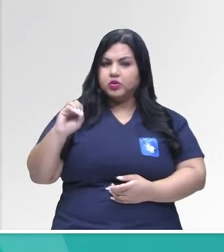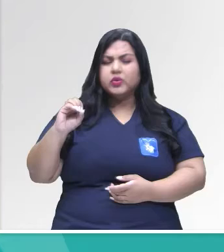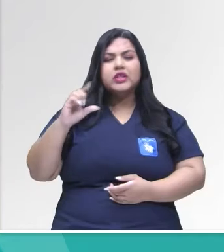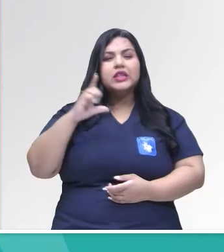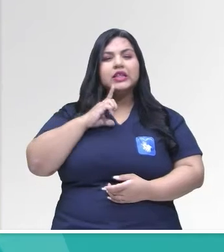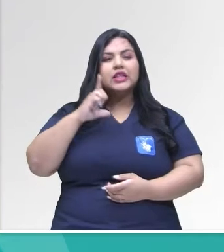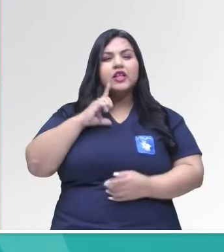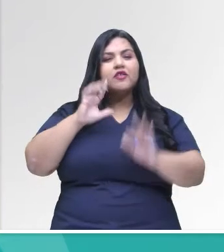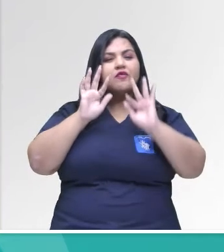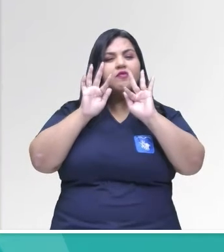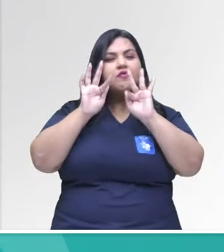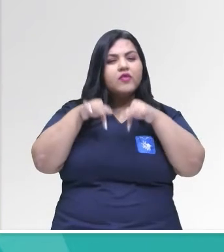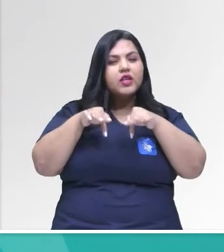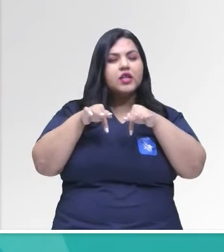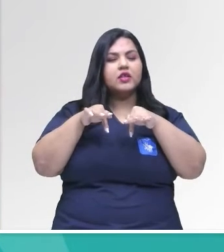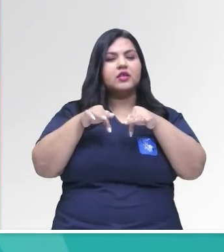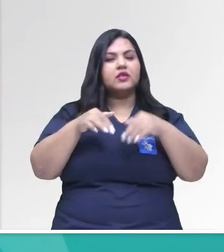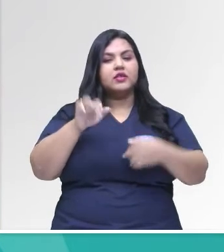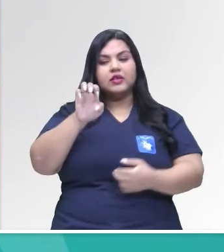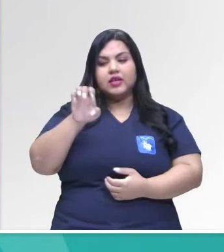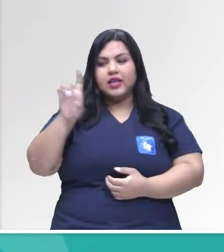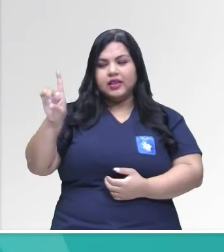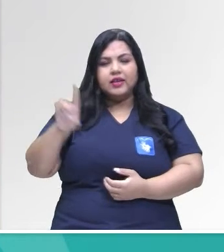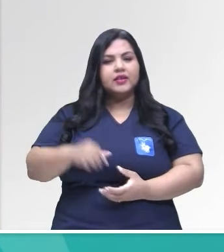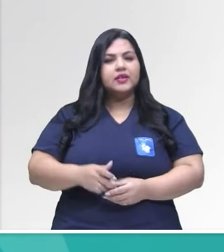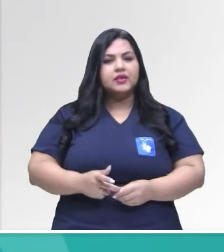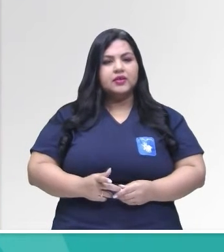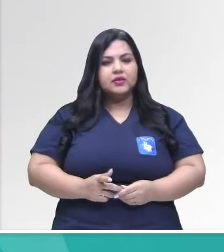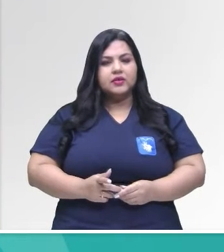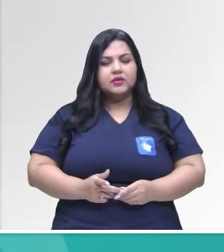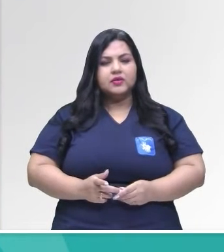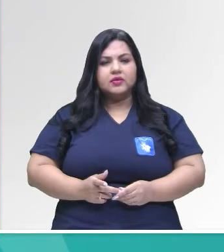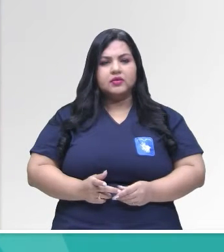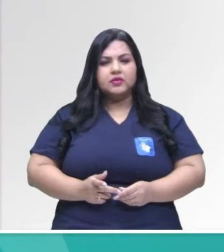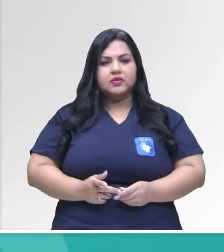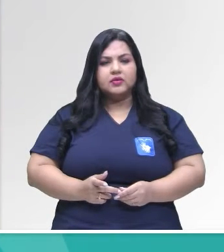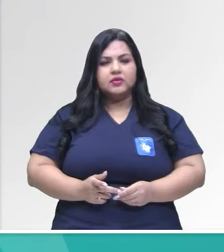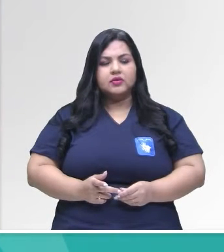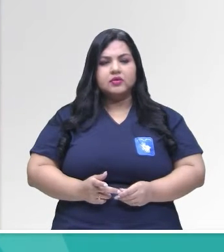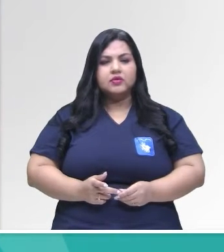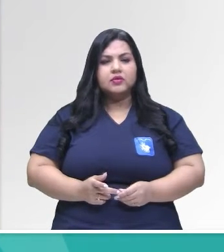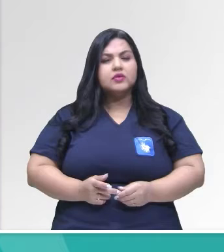terminação em ed, de,